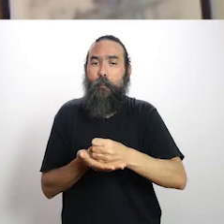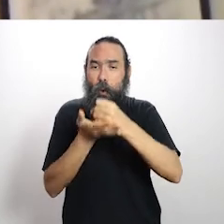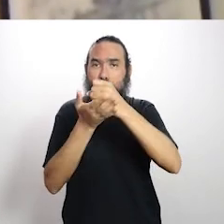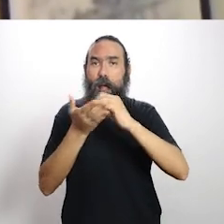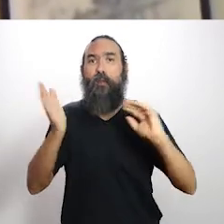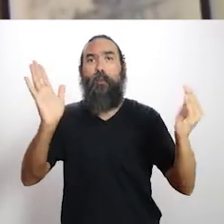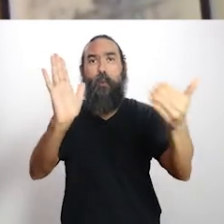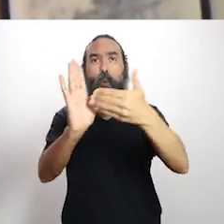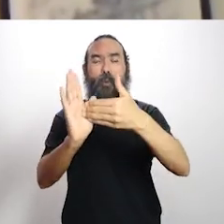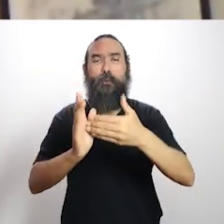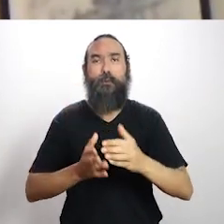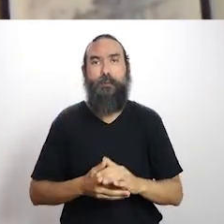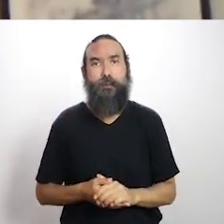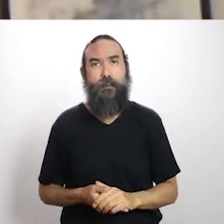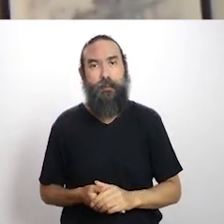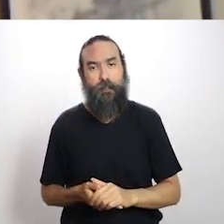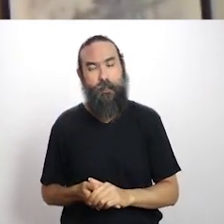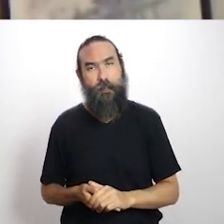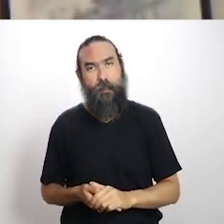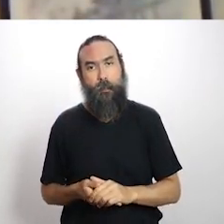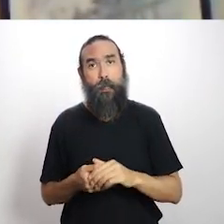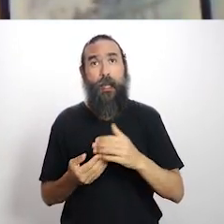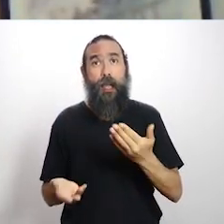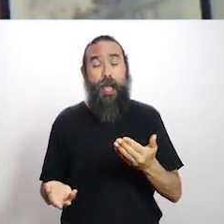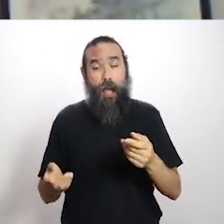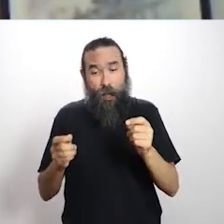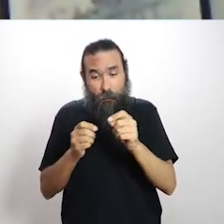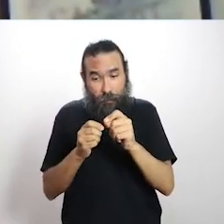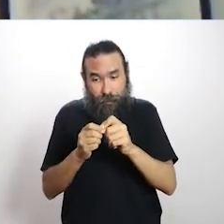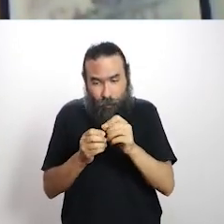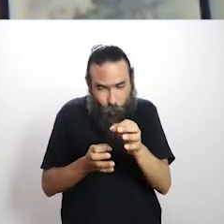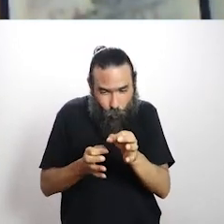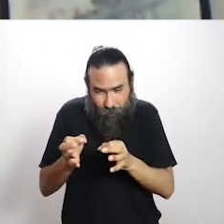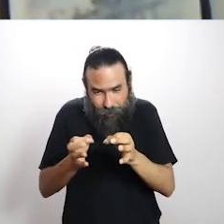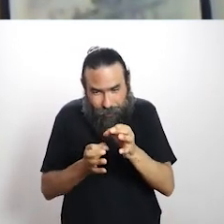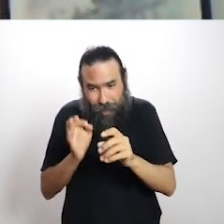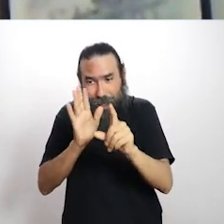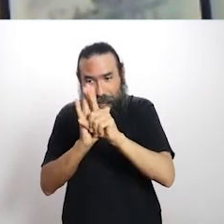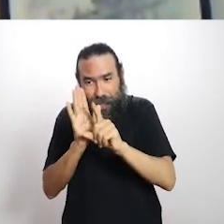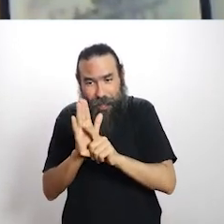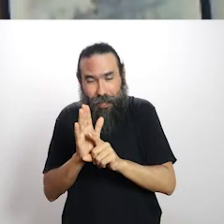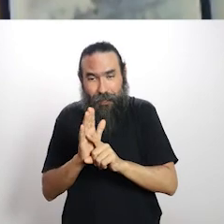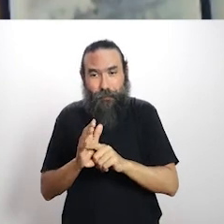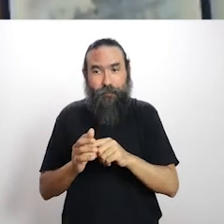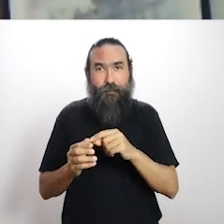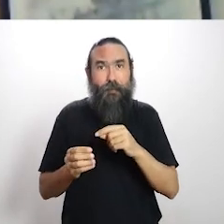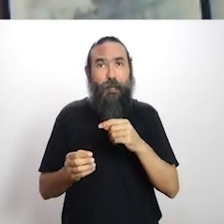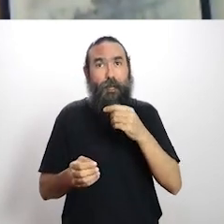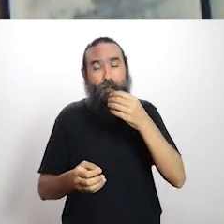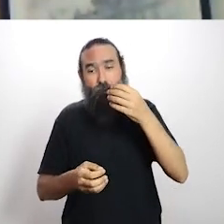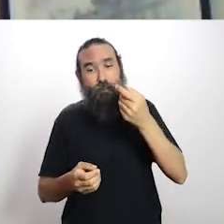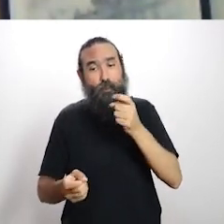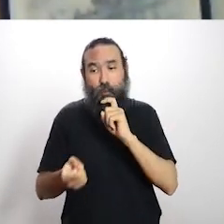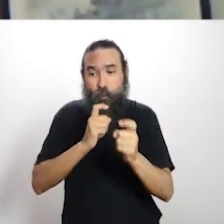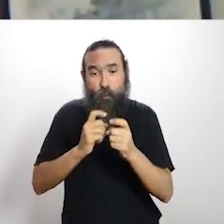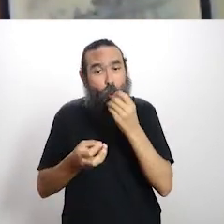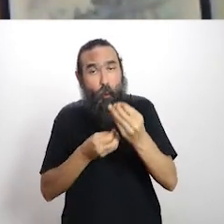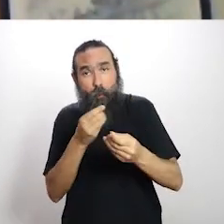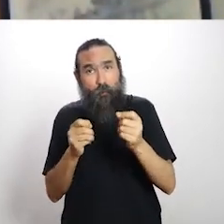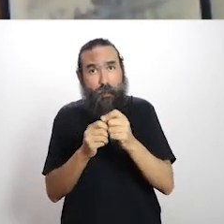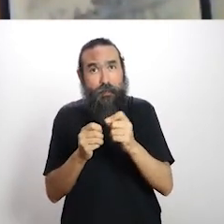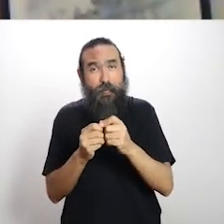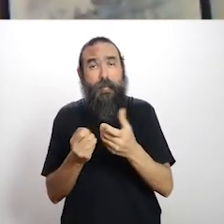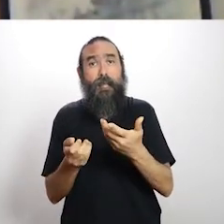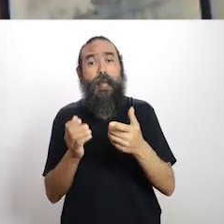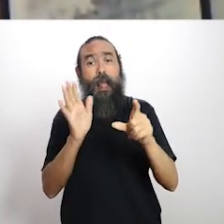a sua regulamentação própria vem a regulamentação do ministério do turismo deve sair entre hoje e dia 7 de